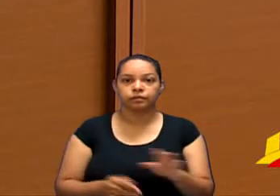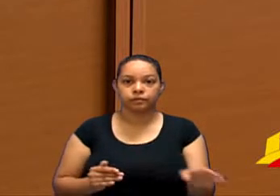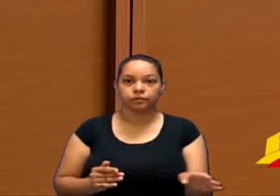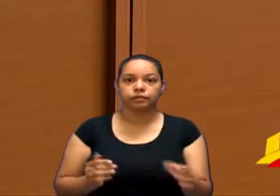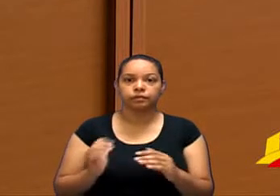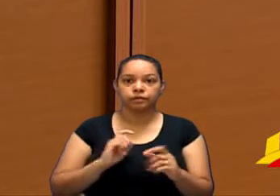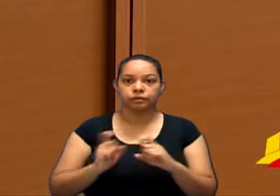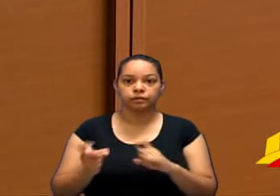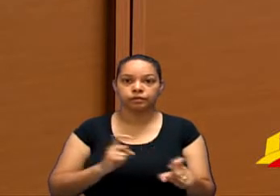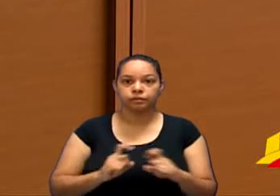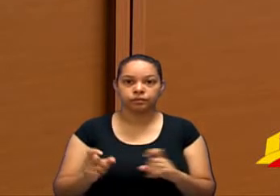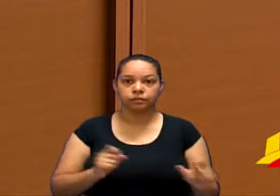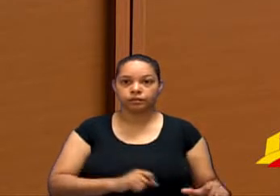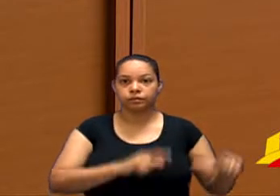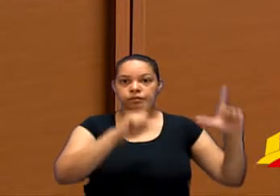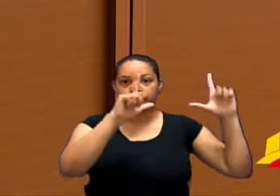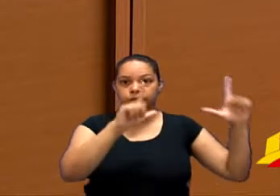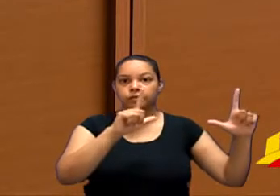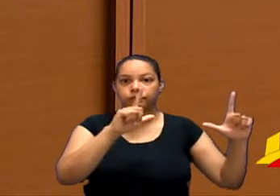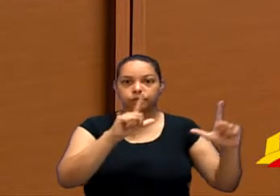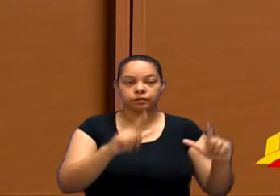é no painel também